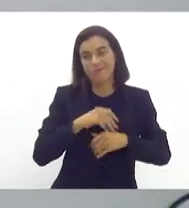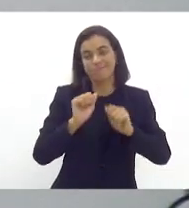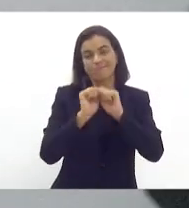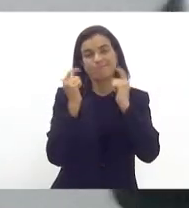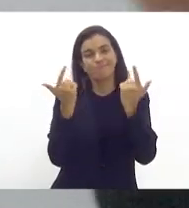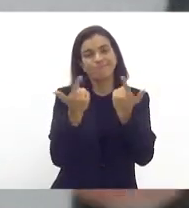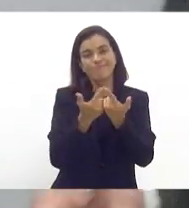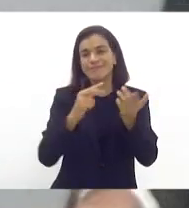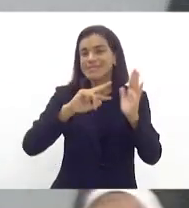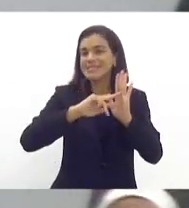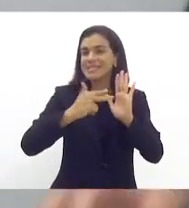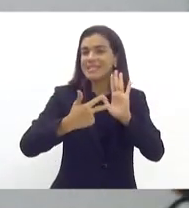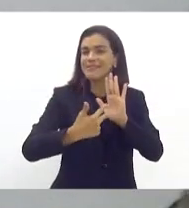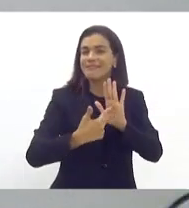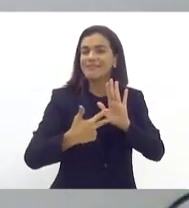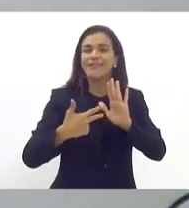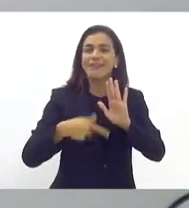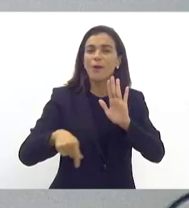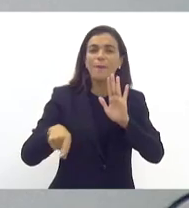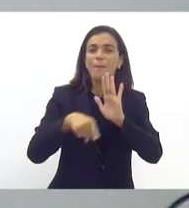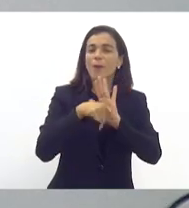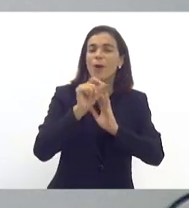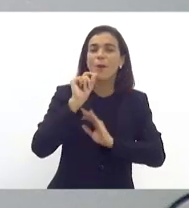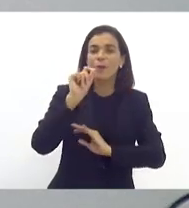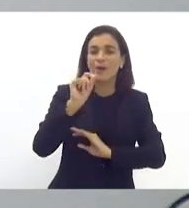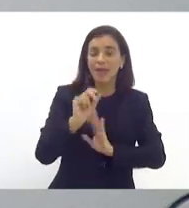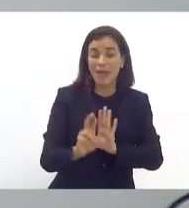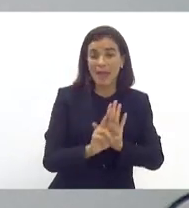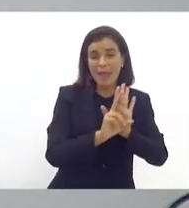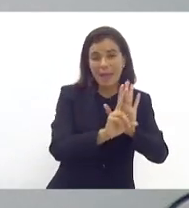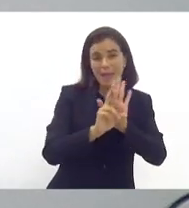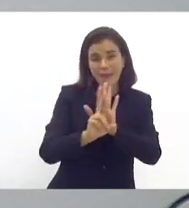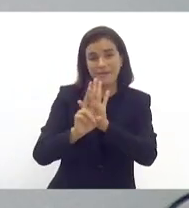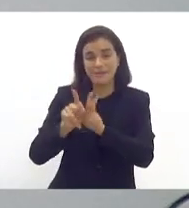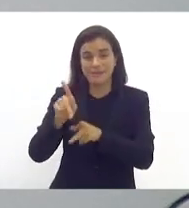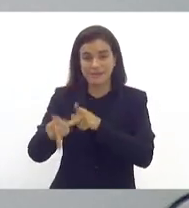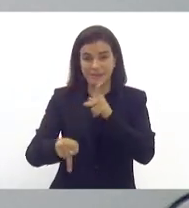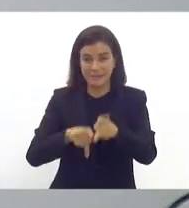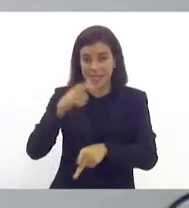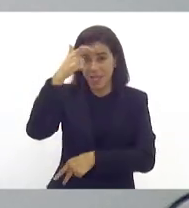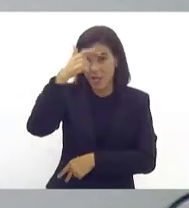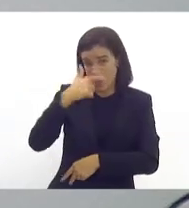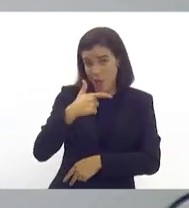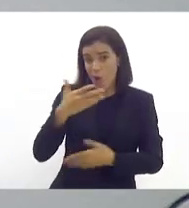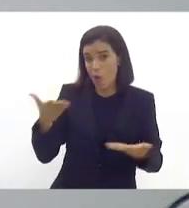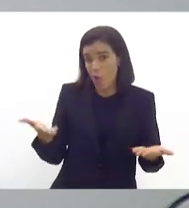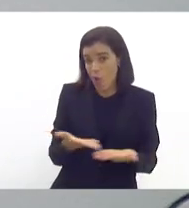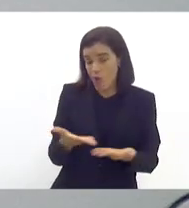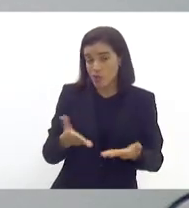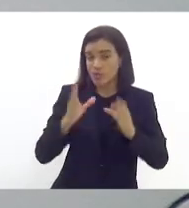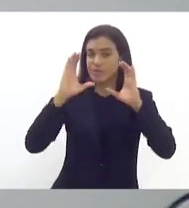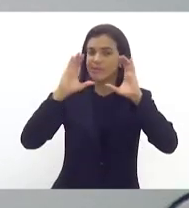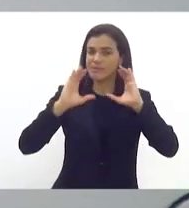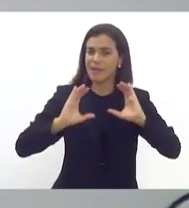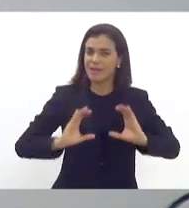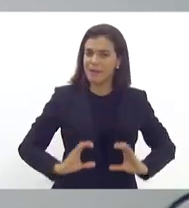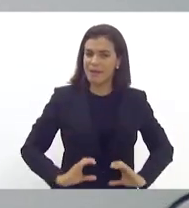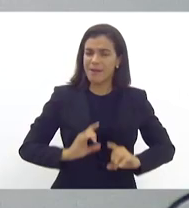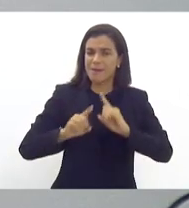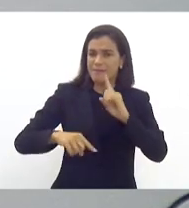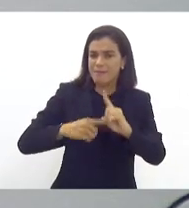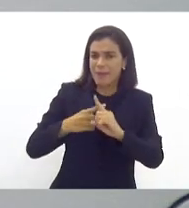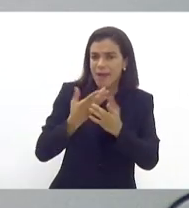do Povo eu me sinto também muito à vontade aqui eu estou aqui como cidadã também como curiosa como